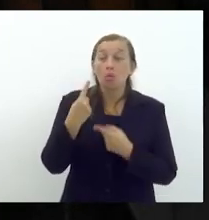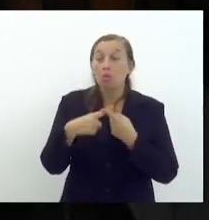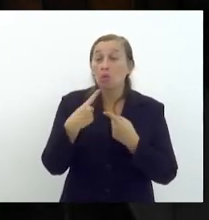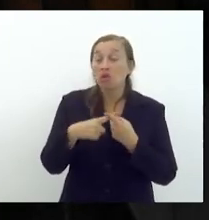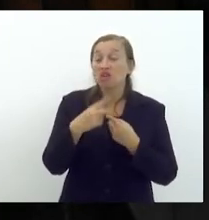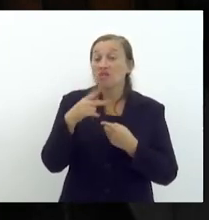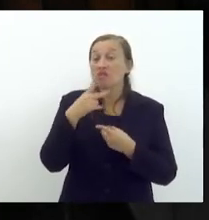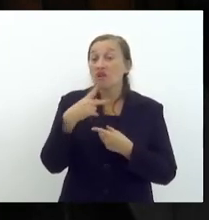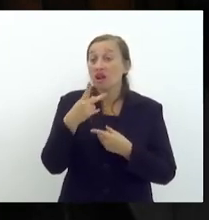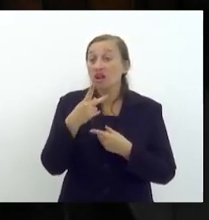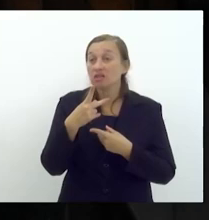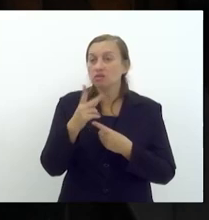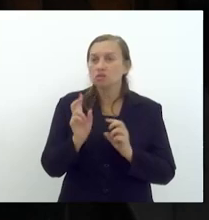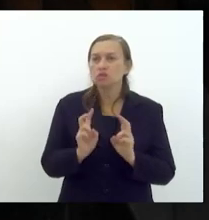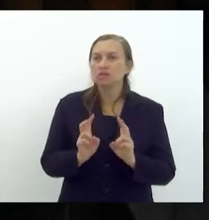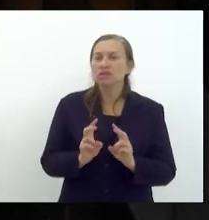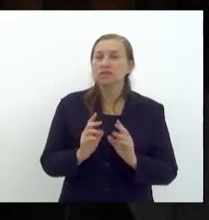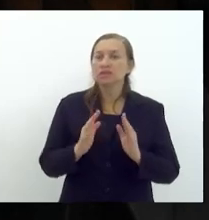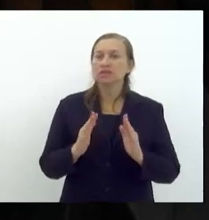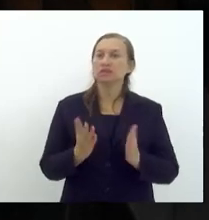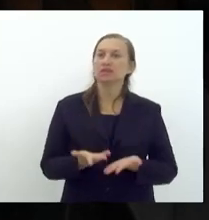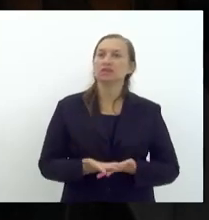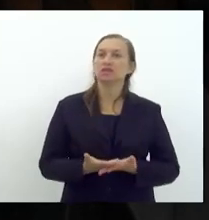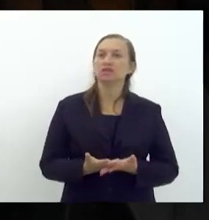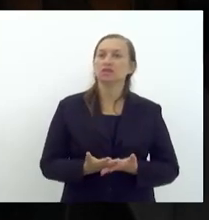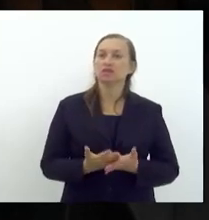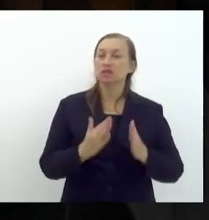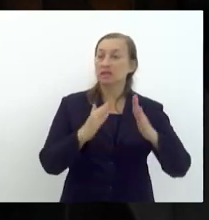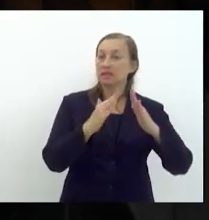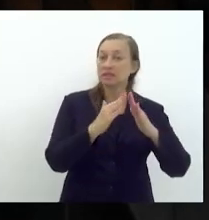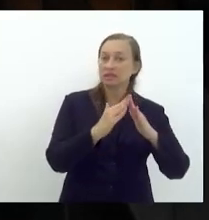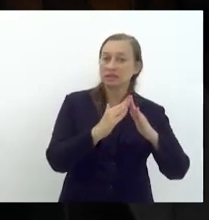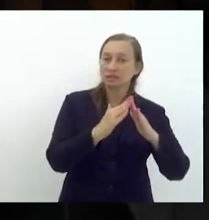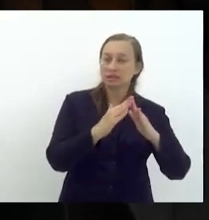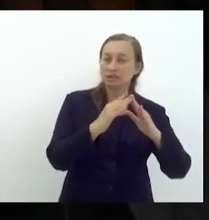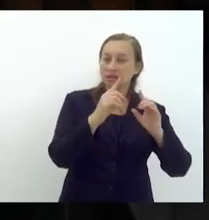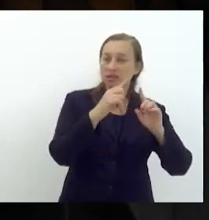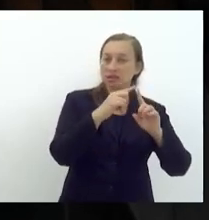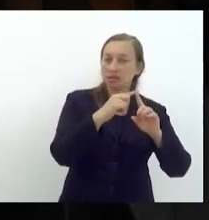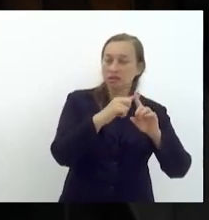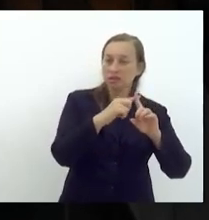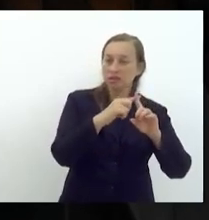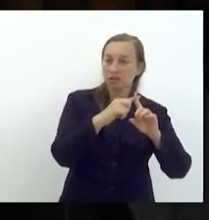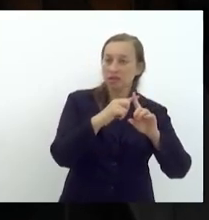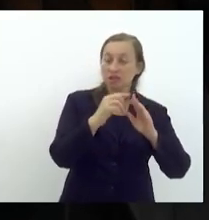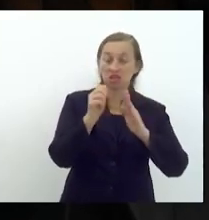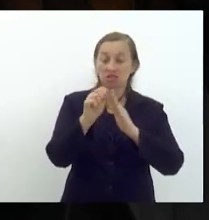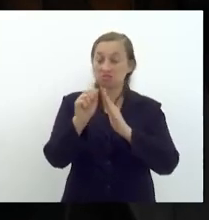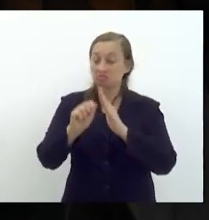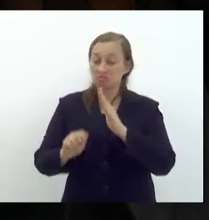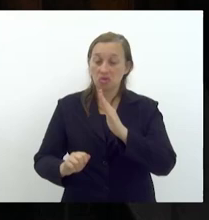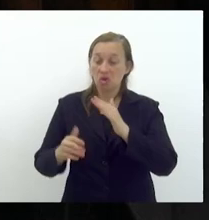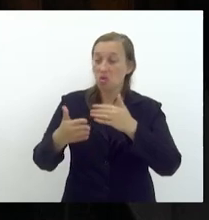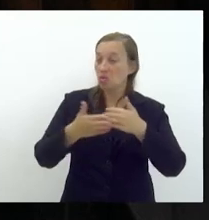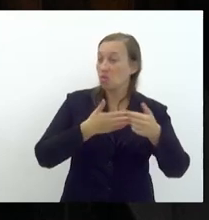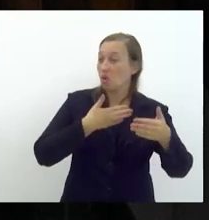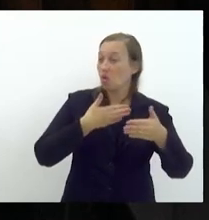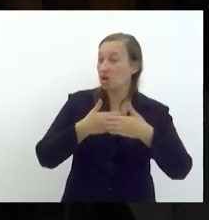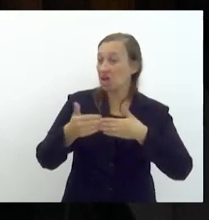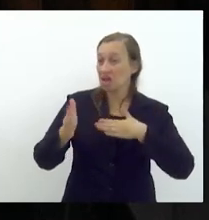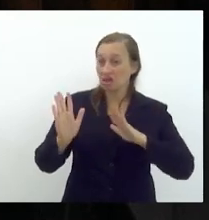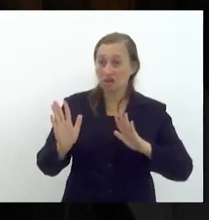tratando de templos de qualquer culto ele não é direcionado